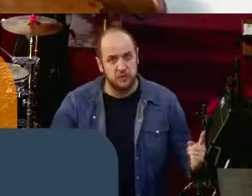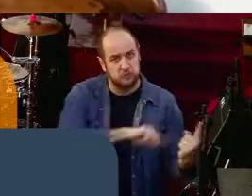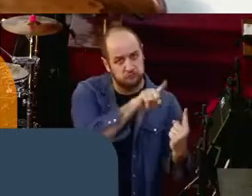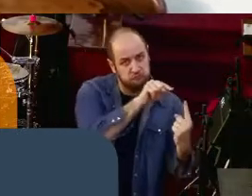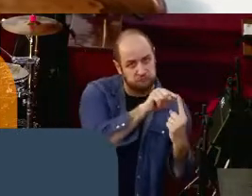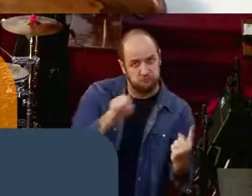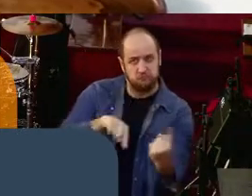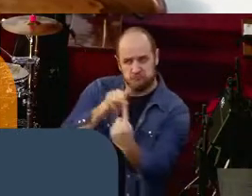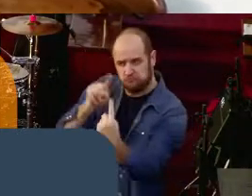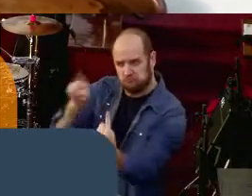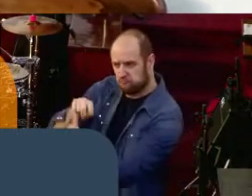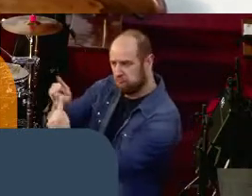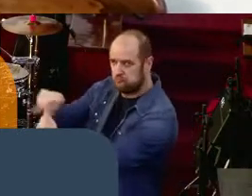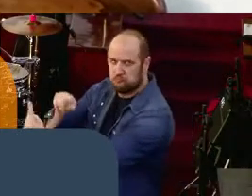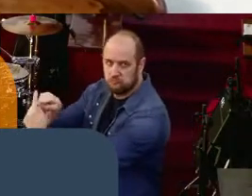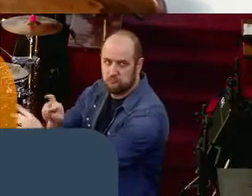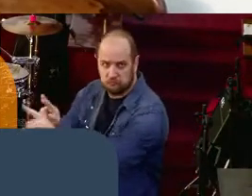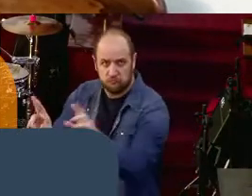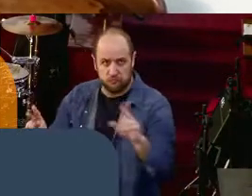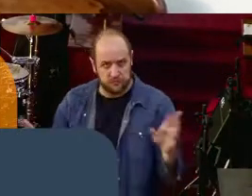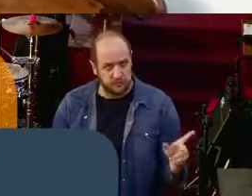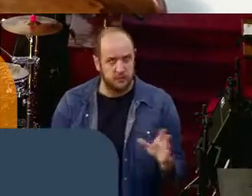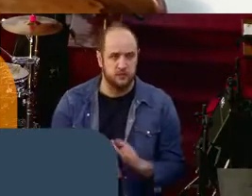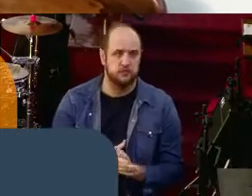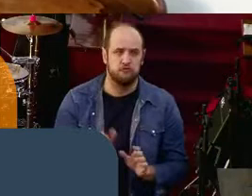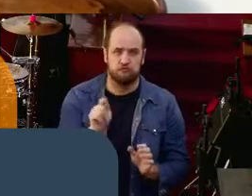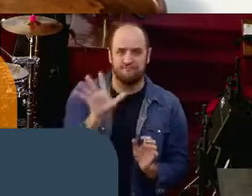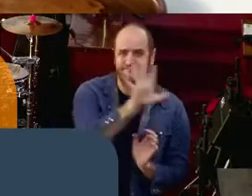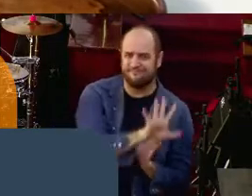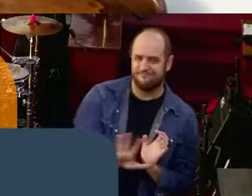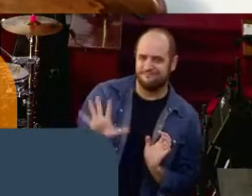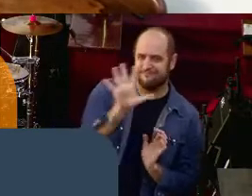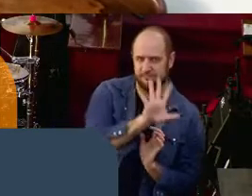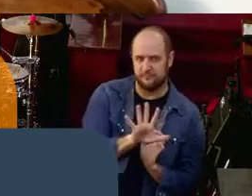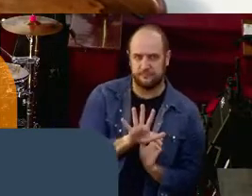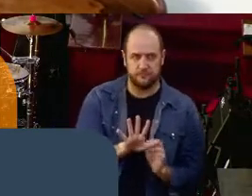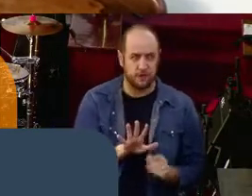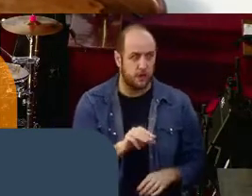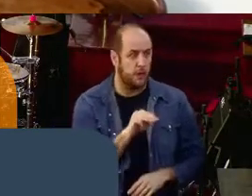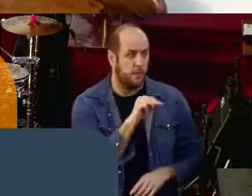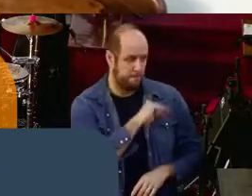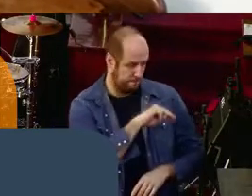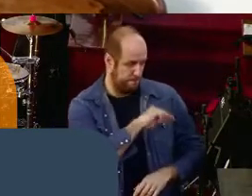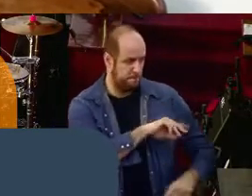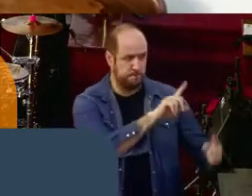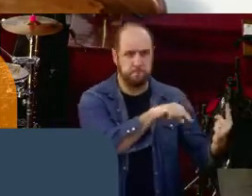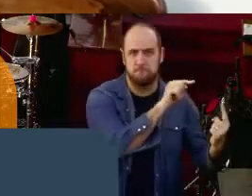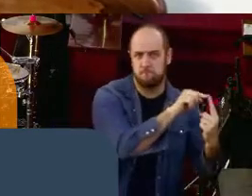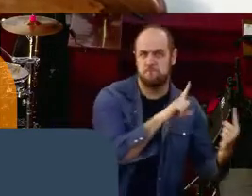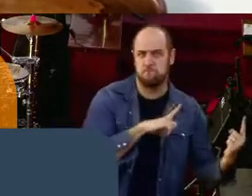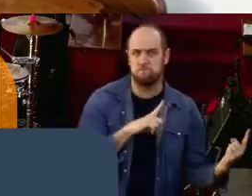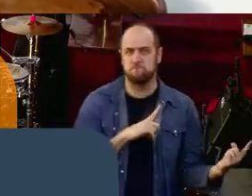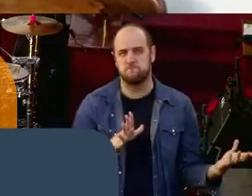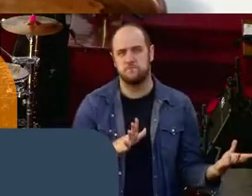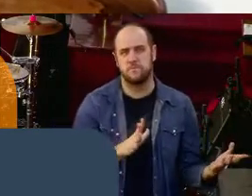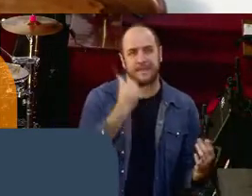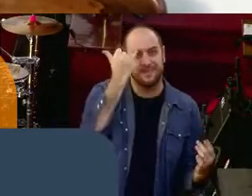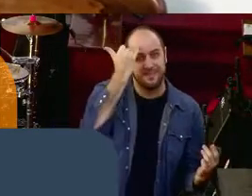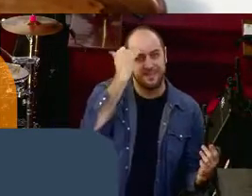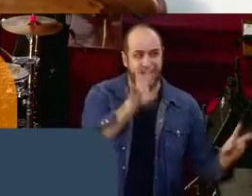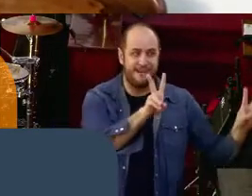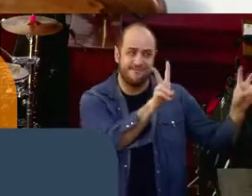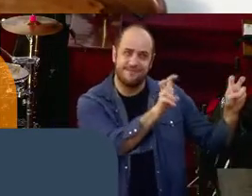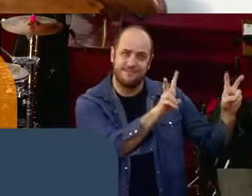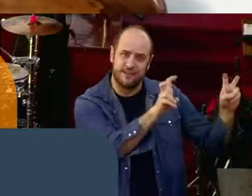ênfase específica, mas uma ênfase complementar, e Mateus também tem uma. Mateus trabalha com